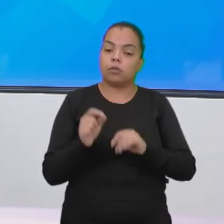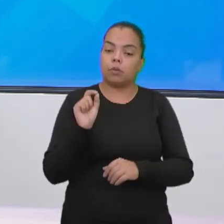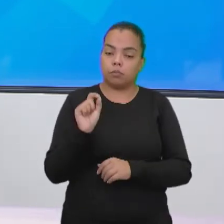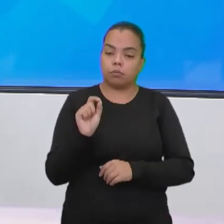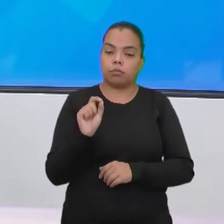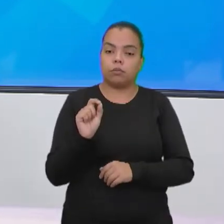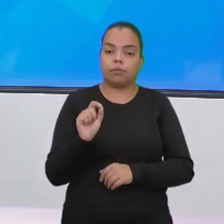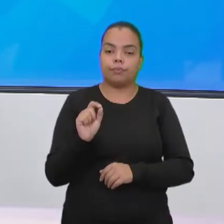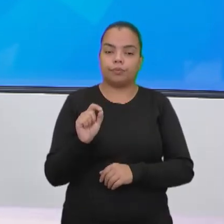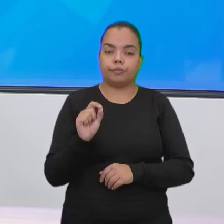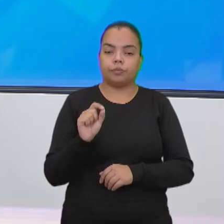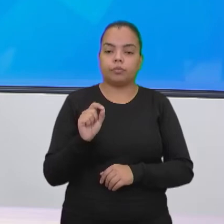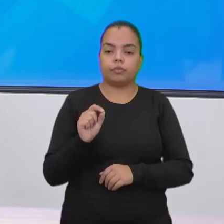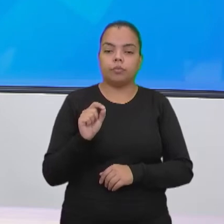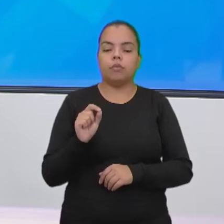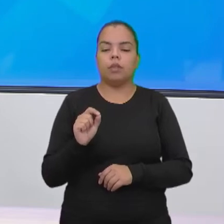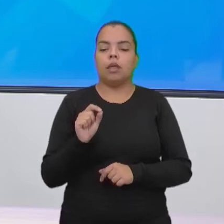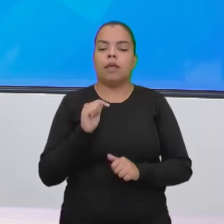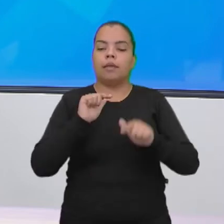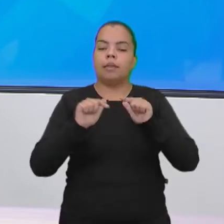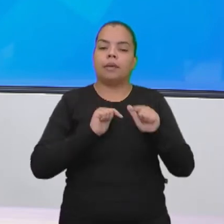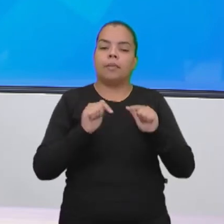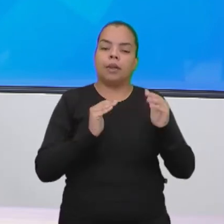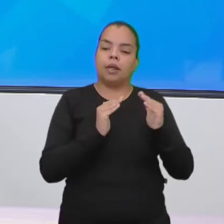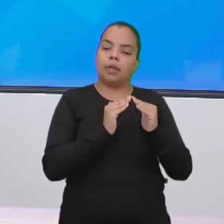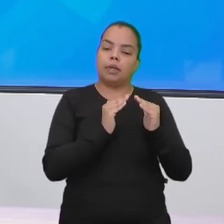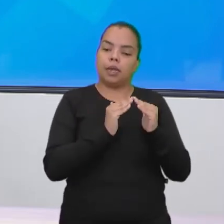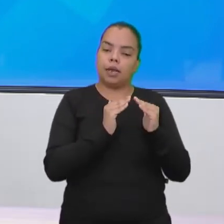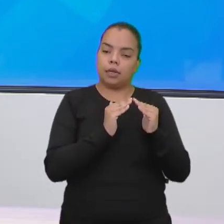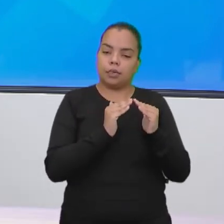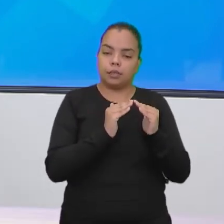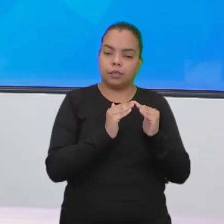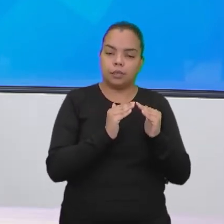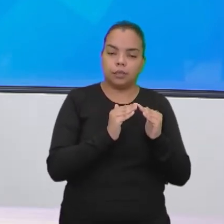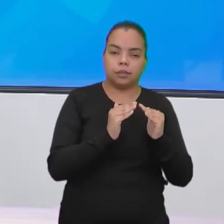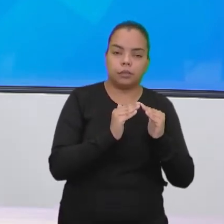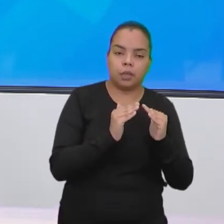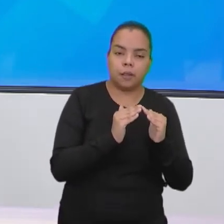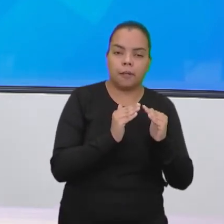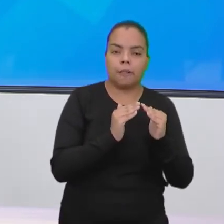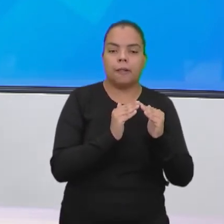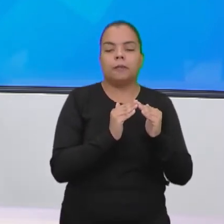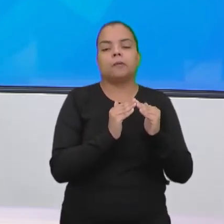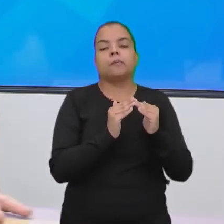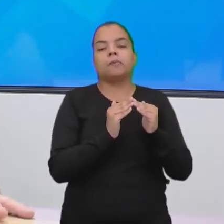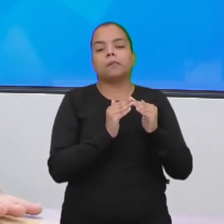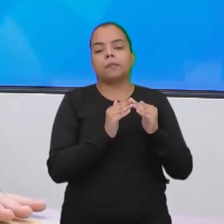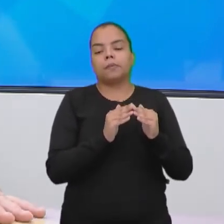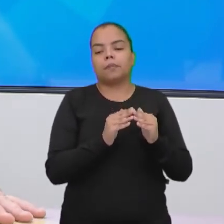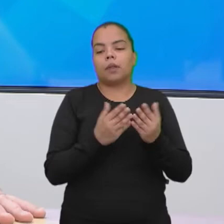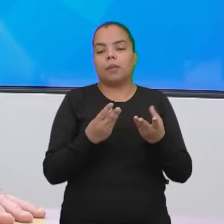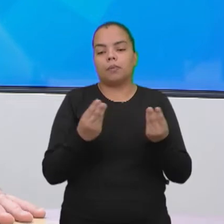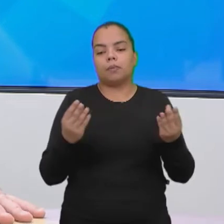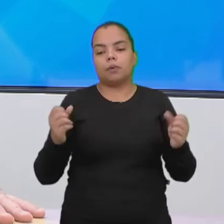nessa questão aí de se trabalhar home office, né, e toda essa relação aí que foi feita aí na pandemia, né, muitas empresas acabaram